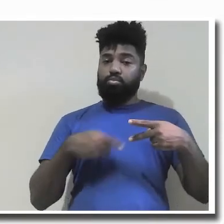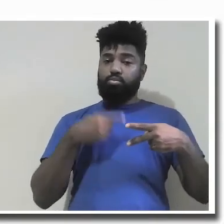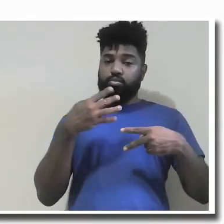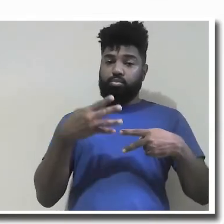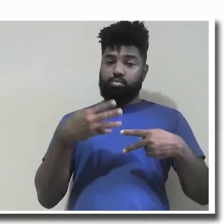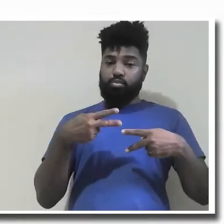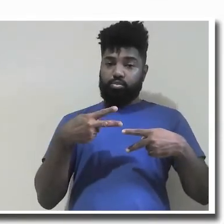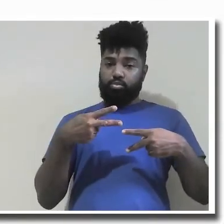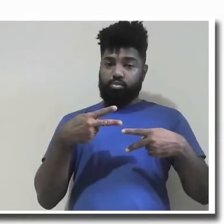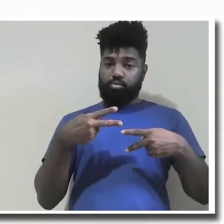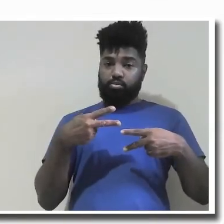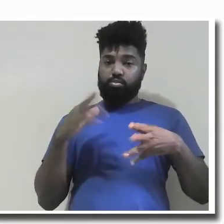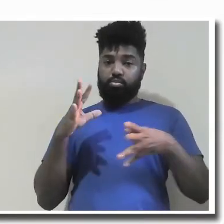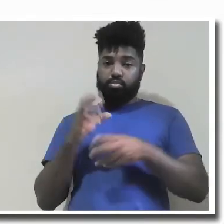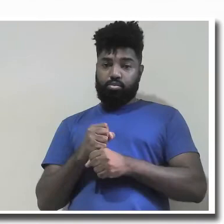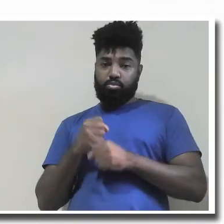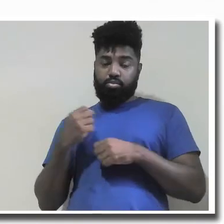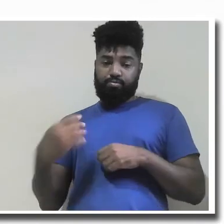é 4,